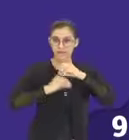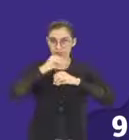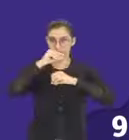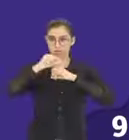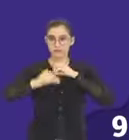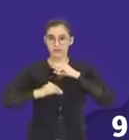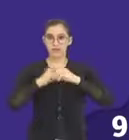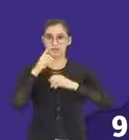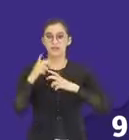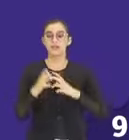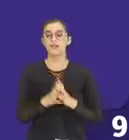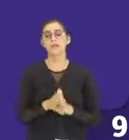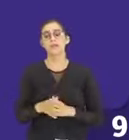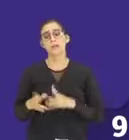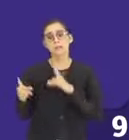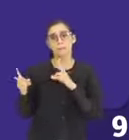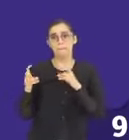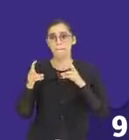haveria sim,